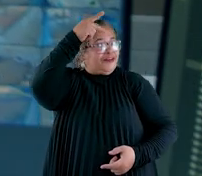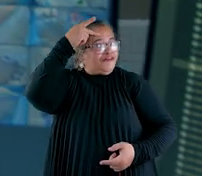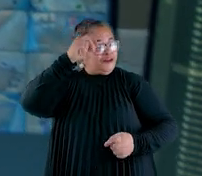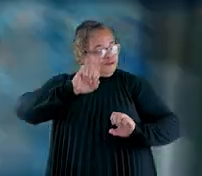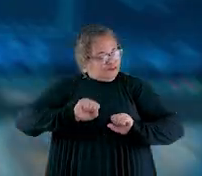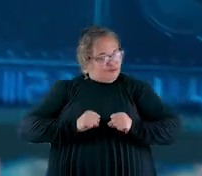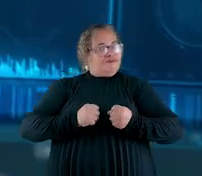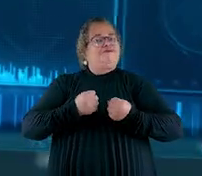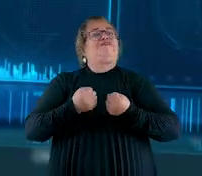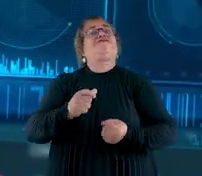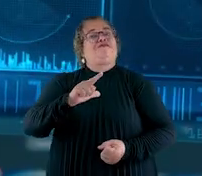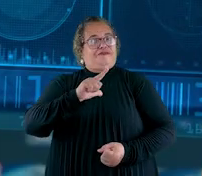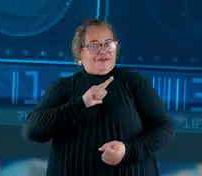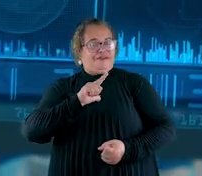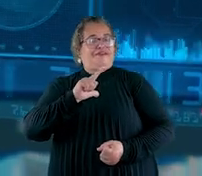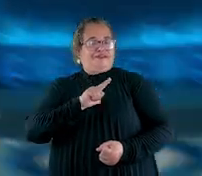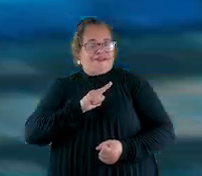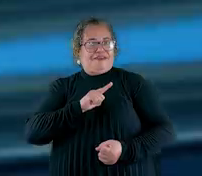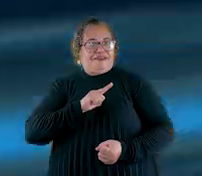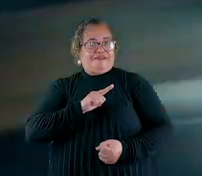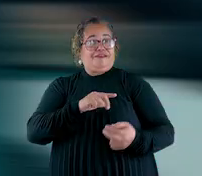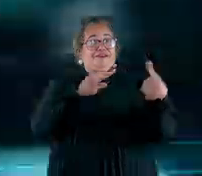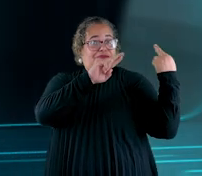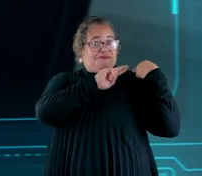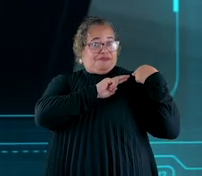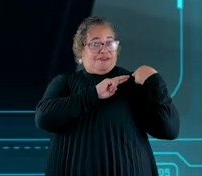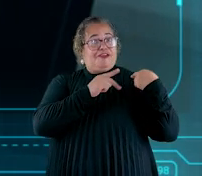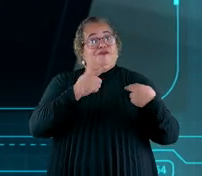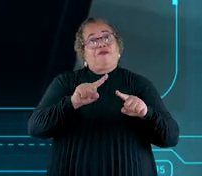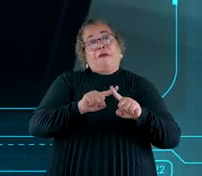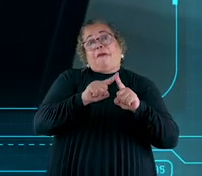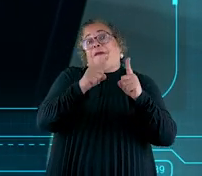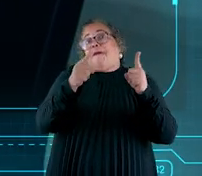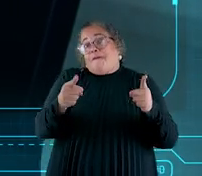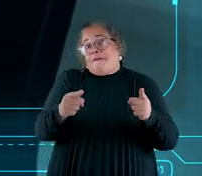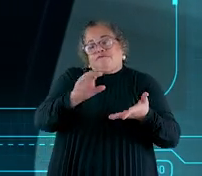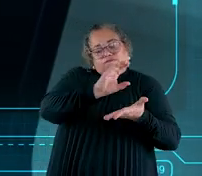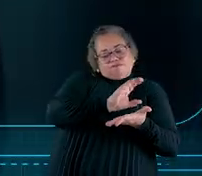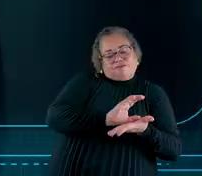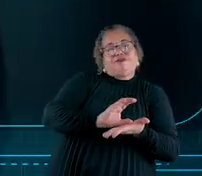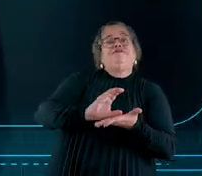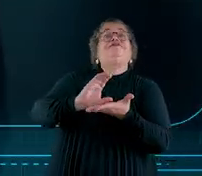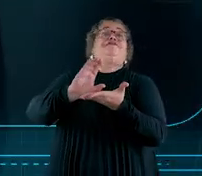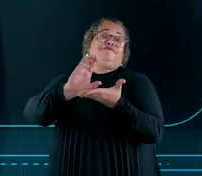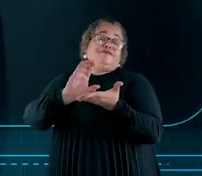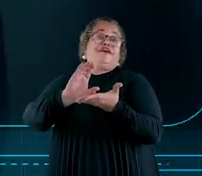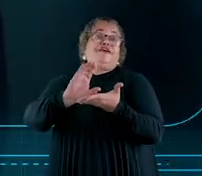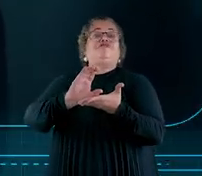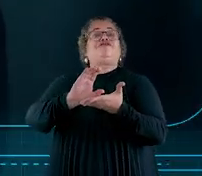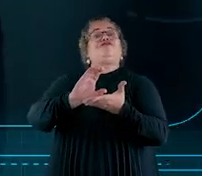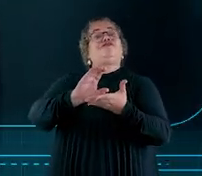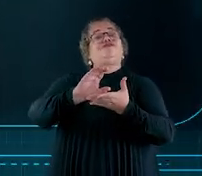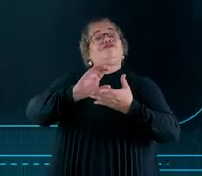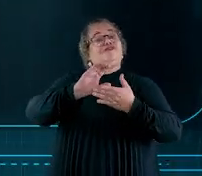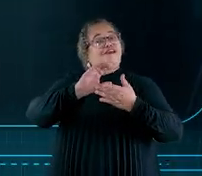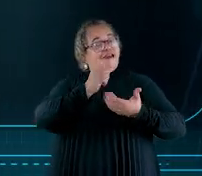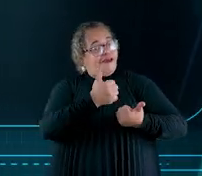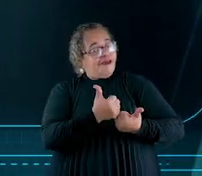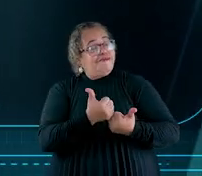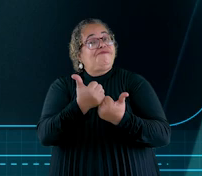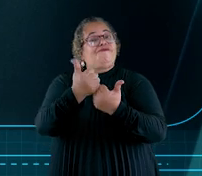cidade, a prefeitura não brinca em serviço. Mesmo não sendo obrigação do município, a gente